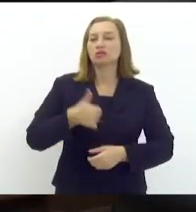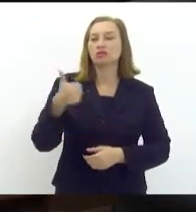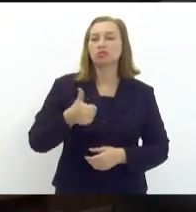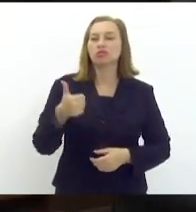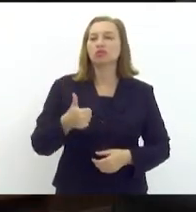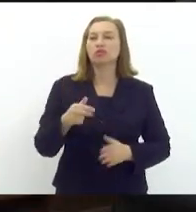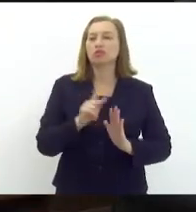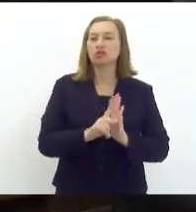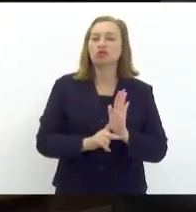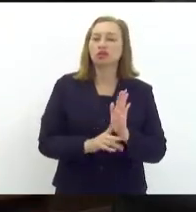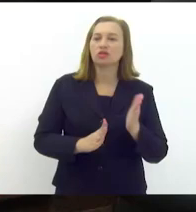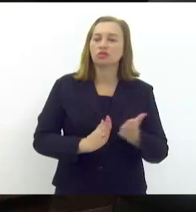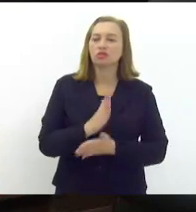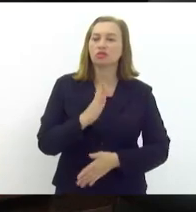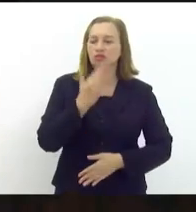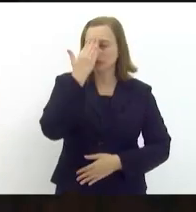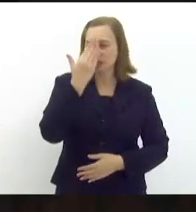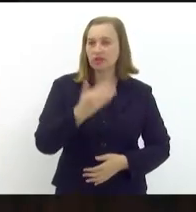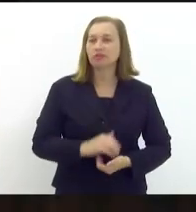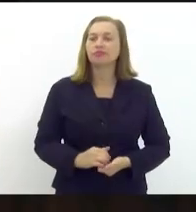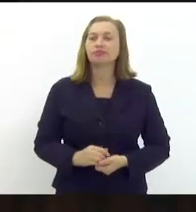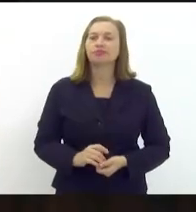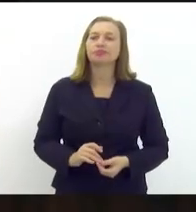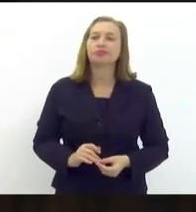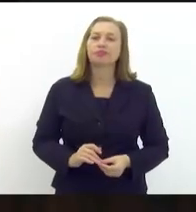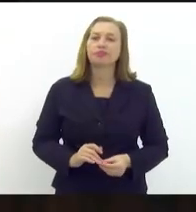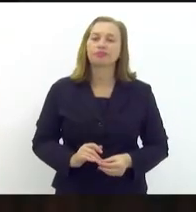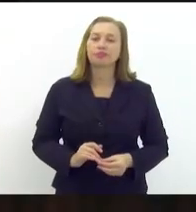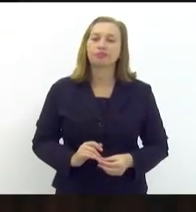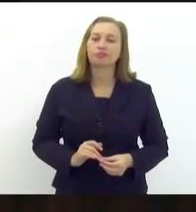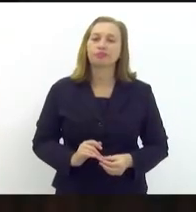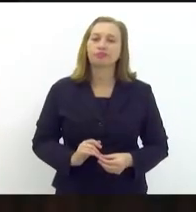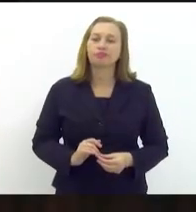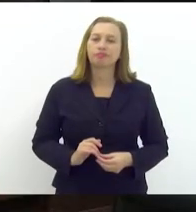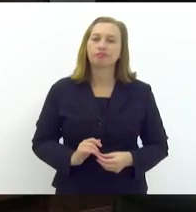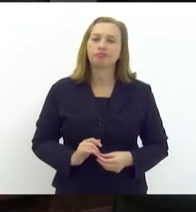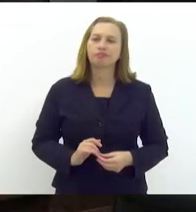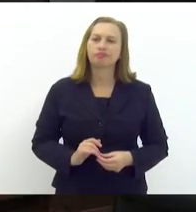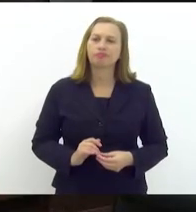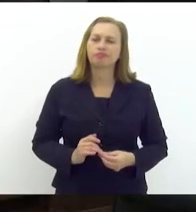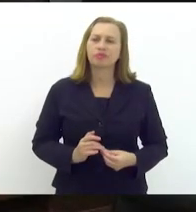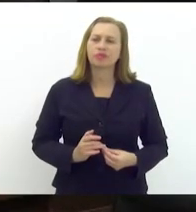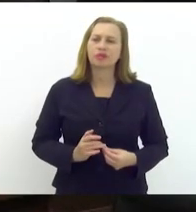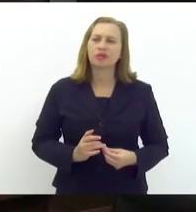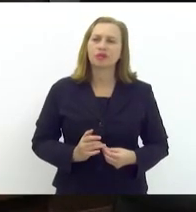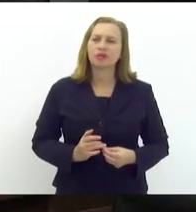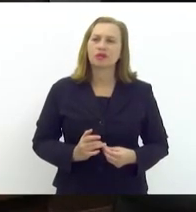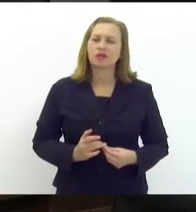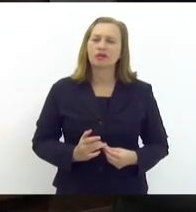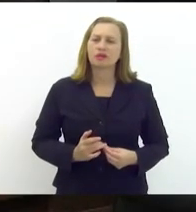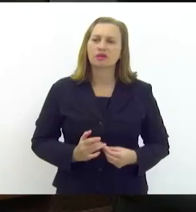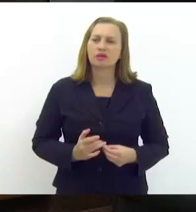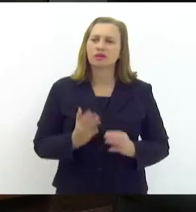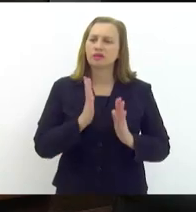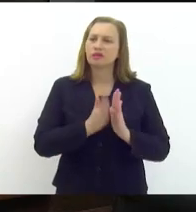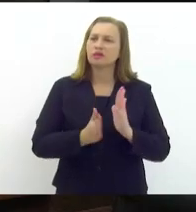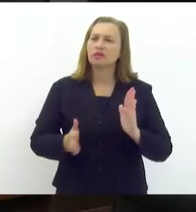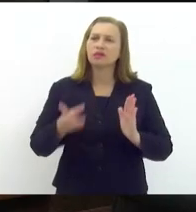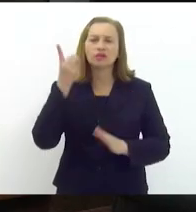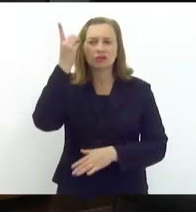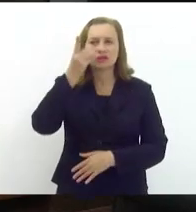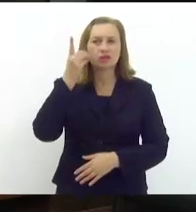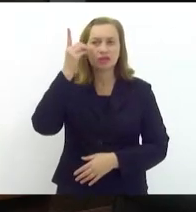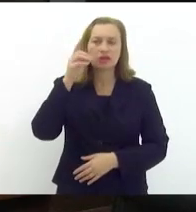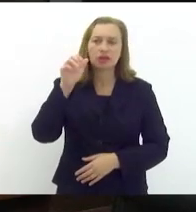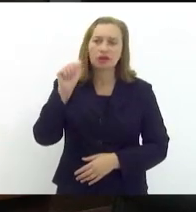projeto Deputado é deputado pela ordem Deputado